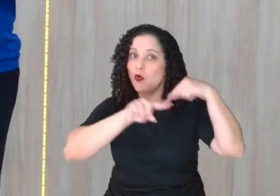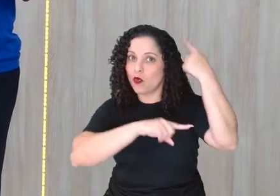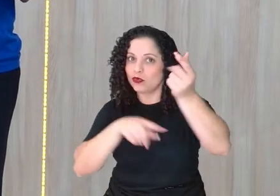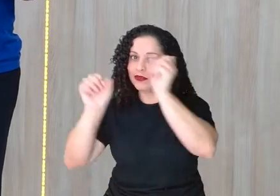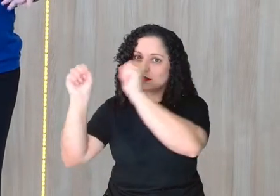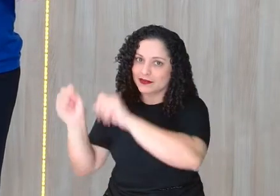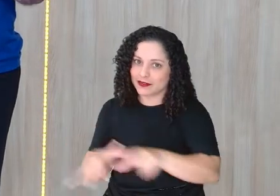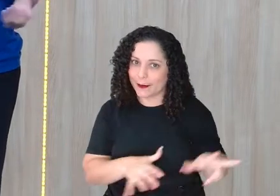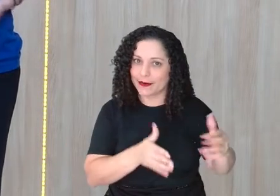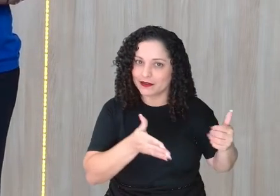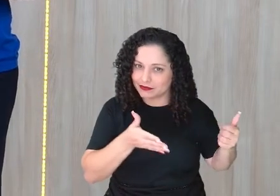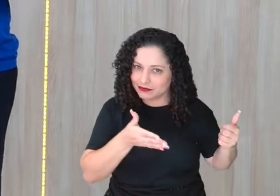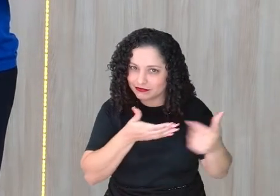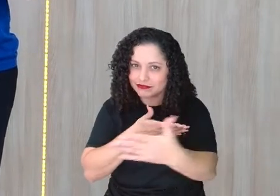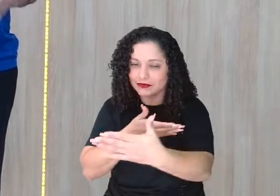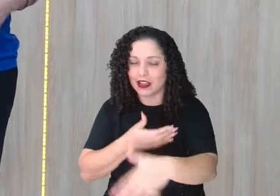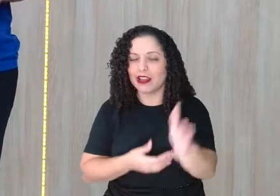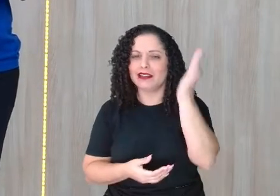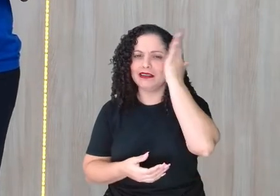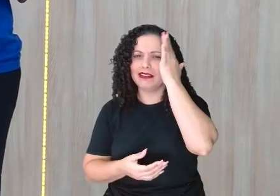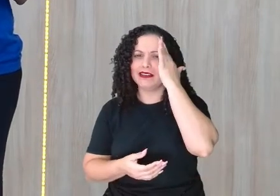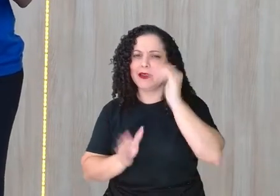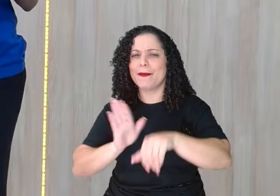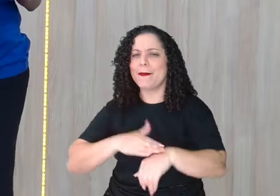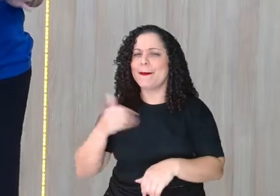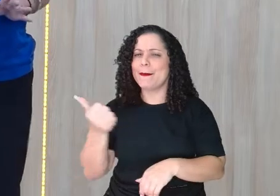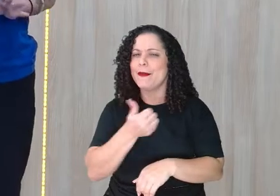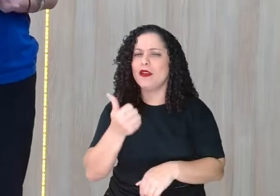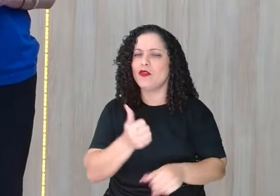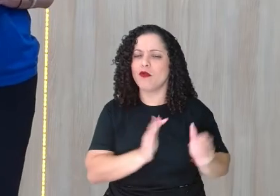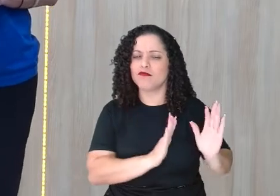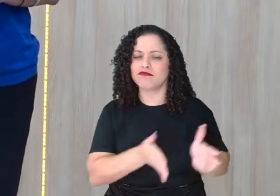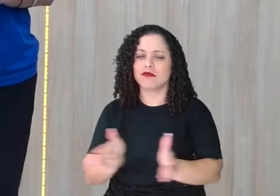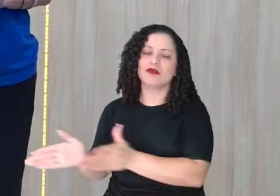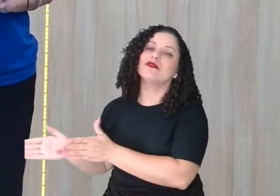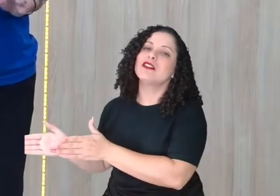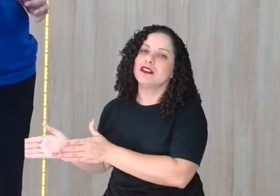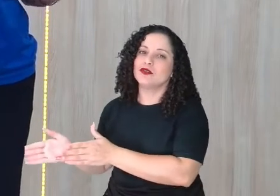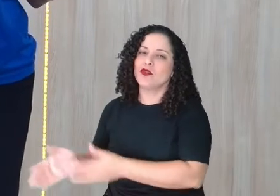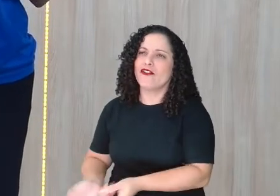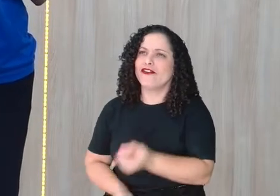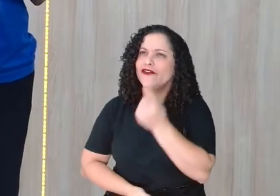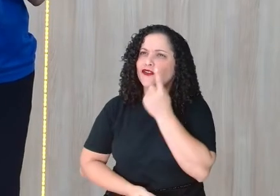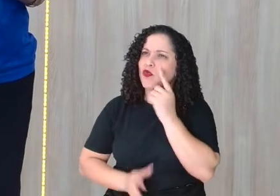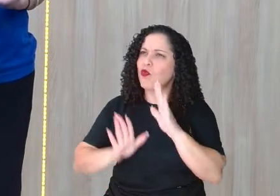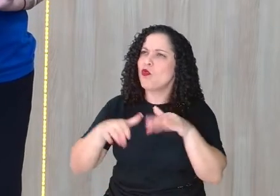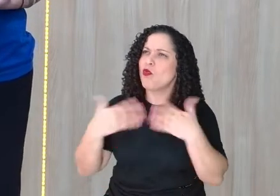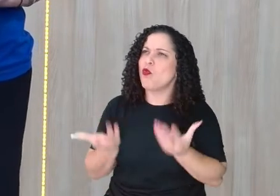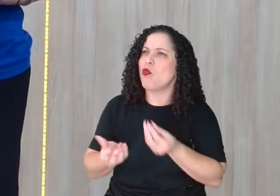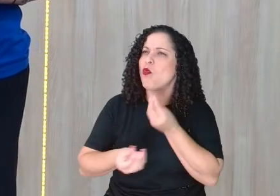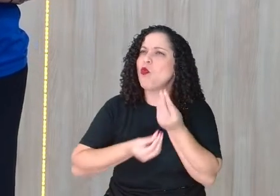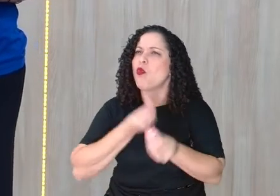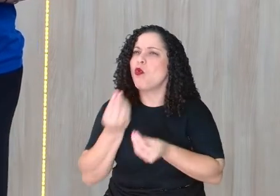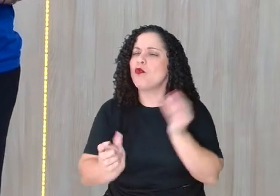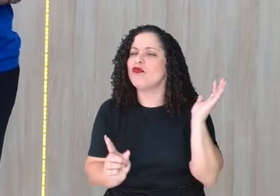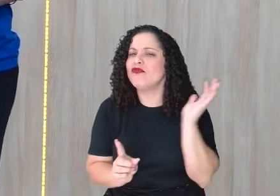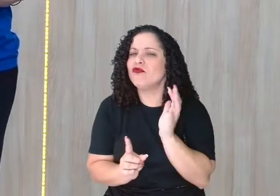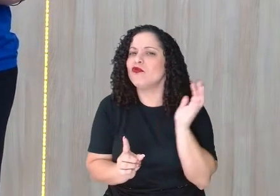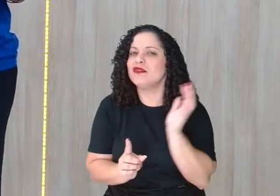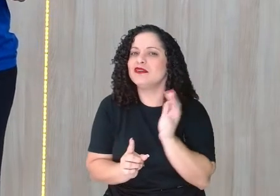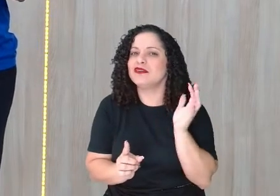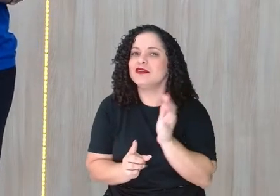semana, continua, né, para entender como foi todo esse processo aí. A gente viu quais foram os fatores, né,